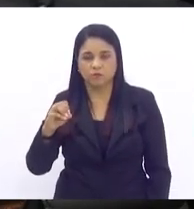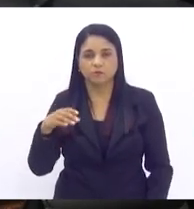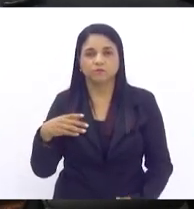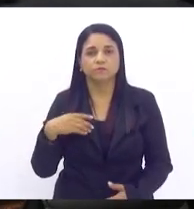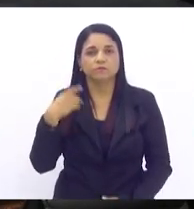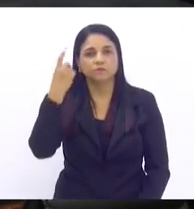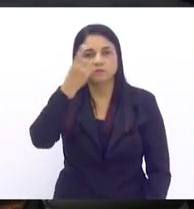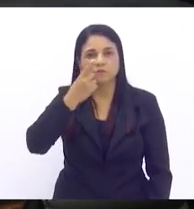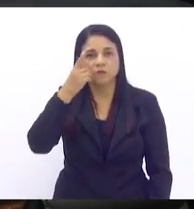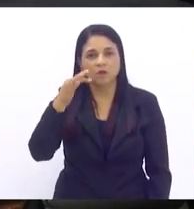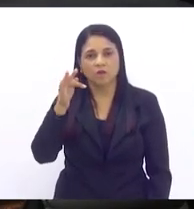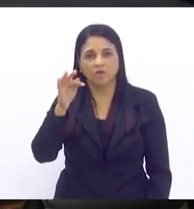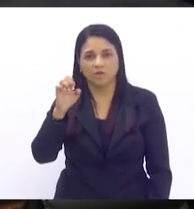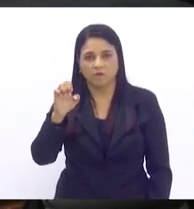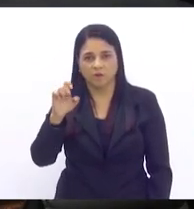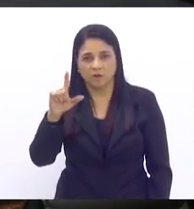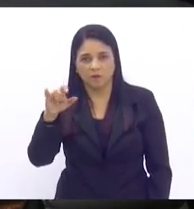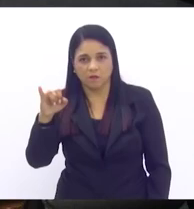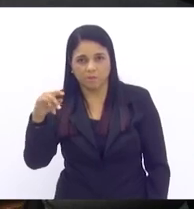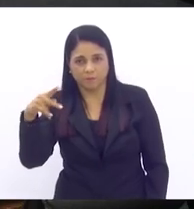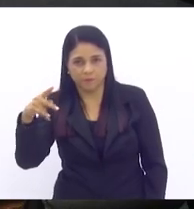Deputado Felipe Soares.